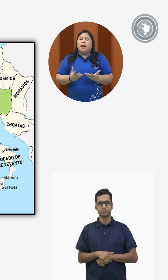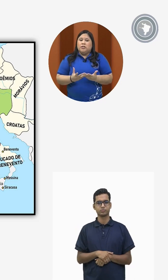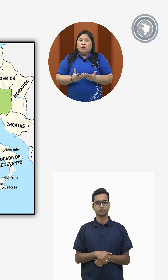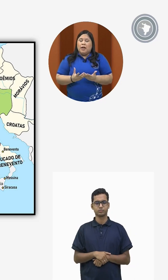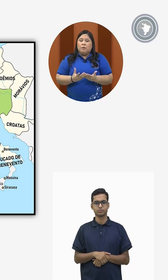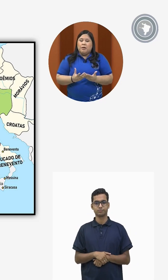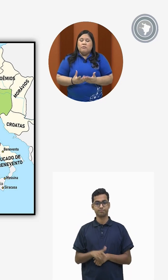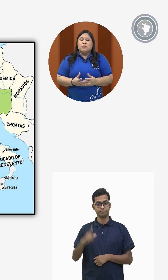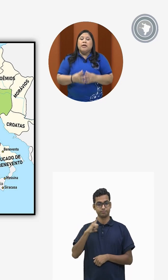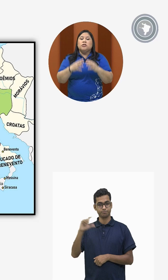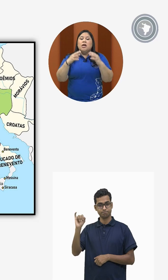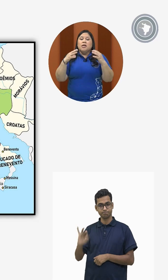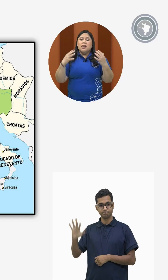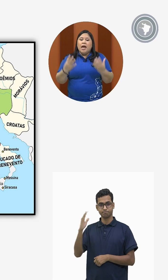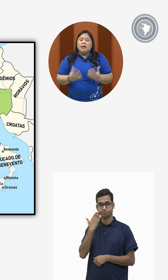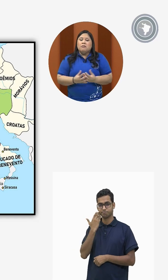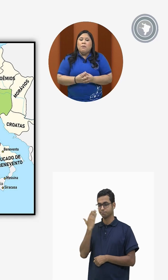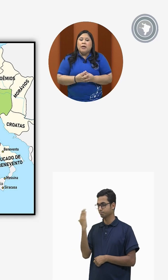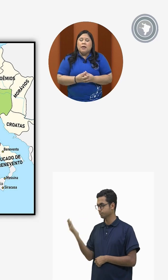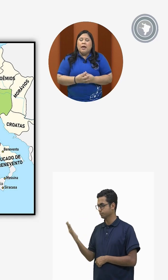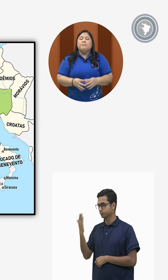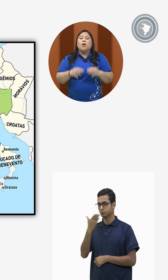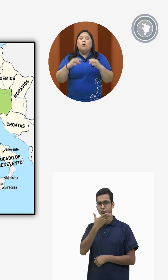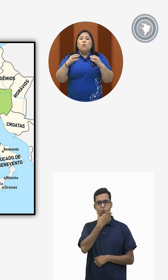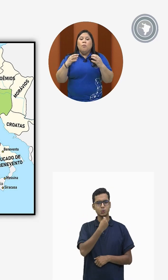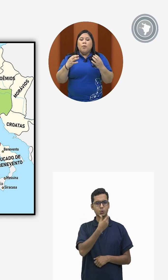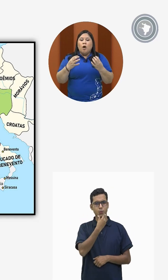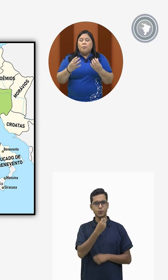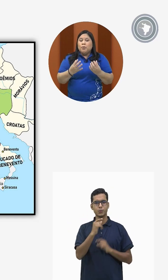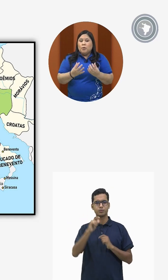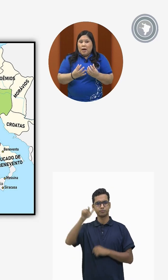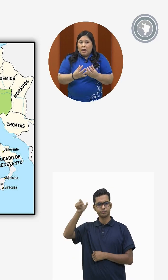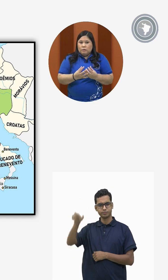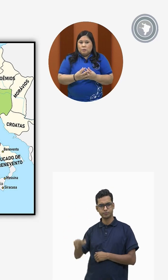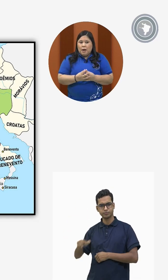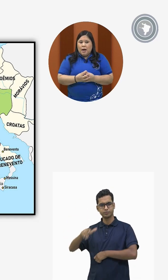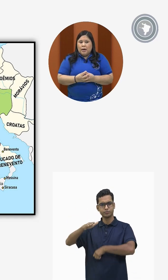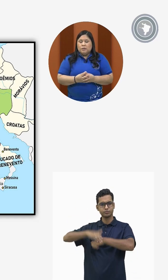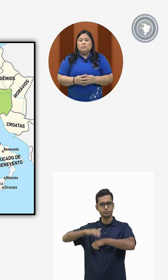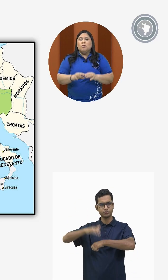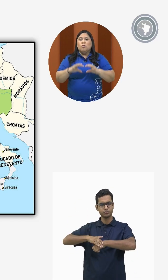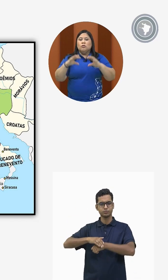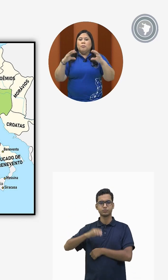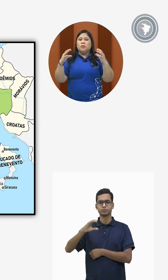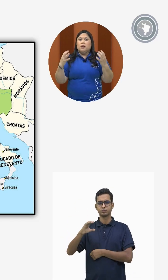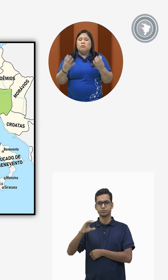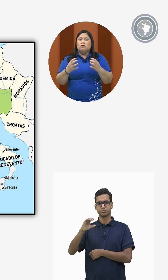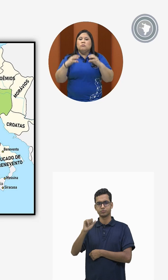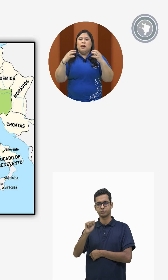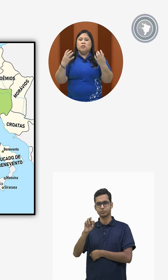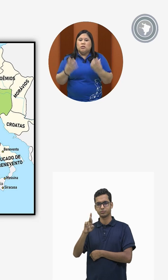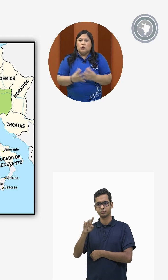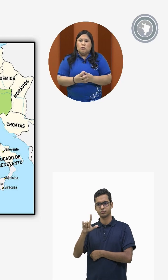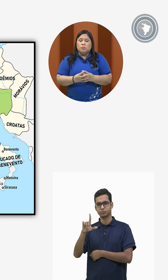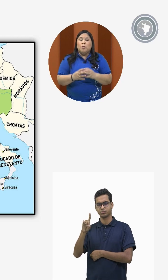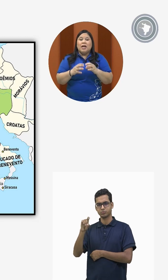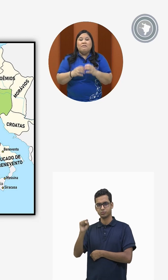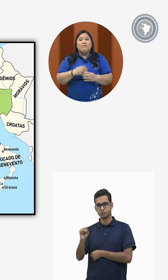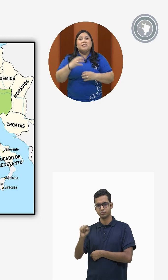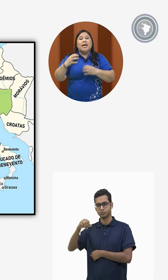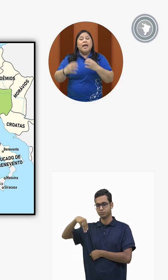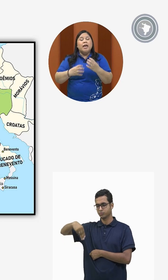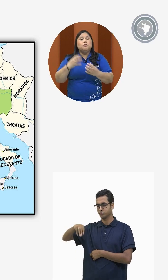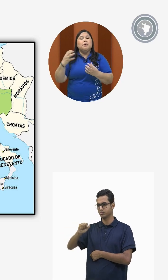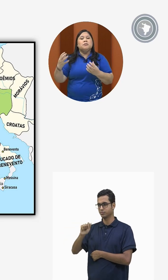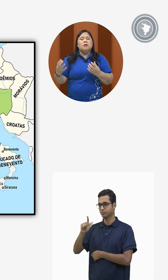olha uma imagem que eu trago para vocês, que é, então, aí quem? O próprio Carlos Magno, todo poderoso, majestoso, porque